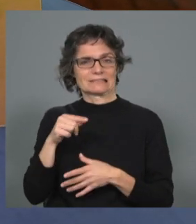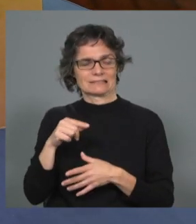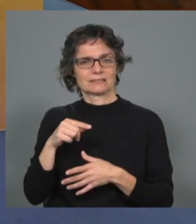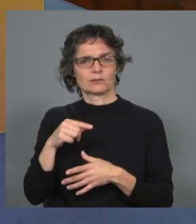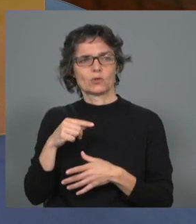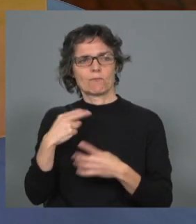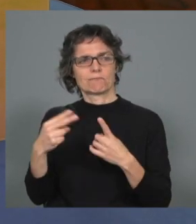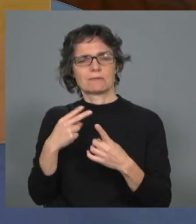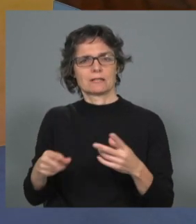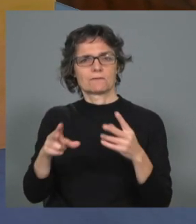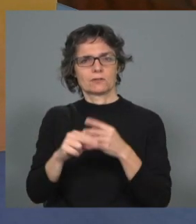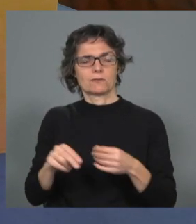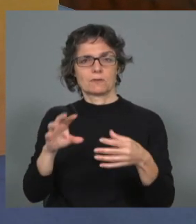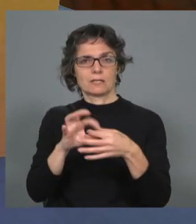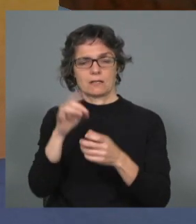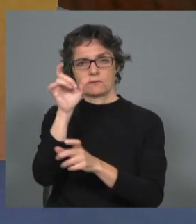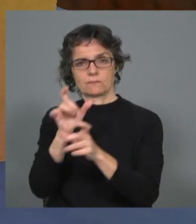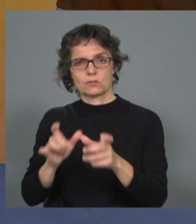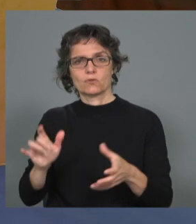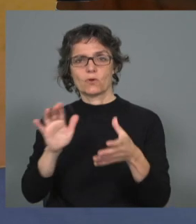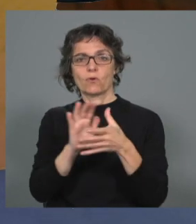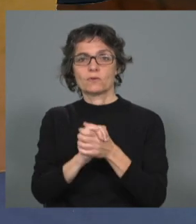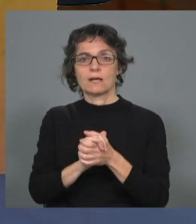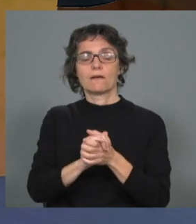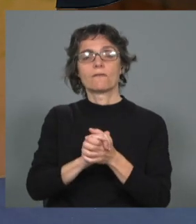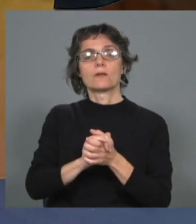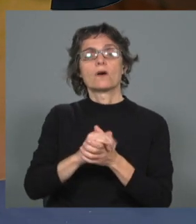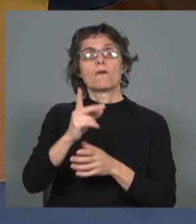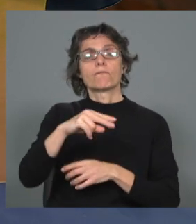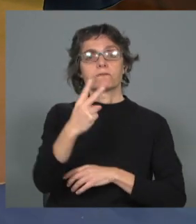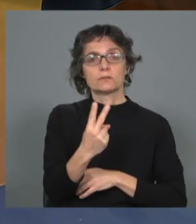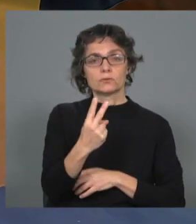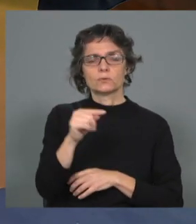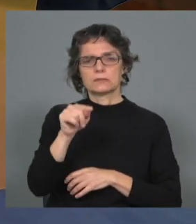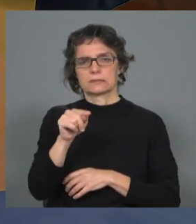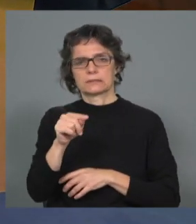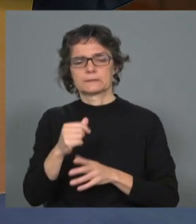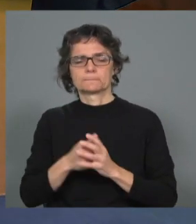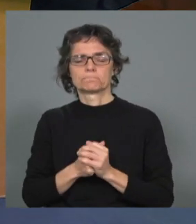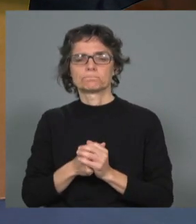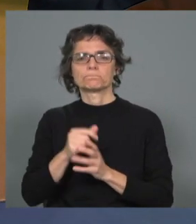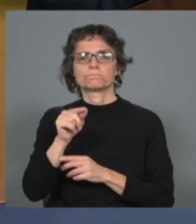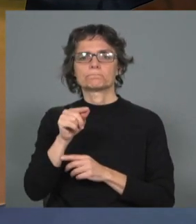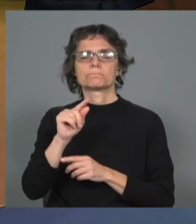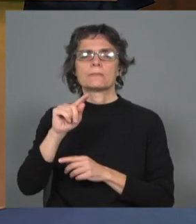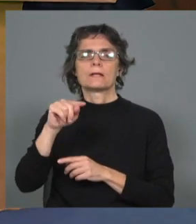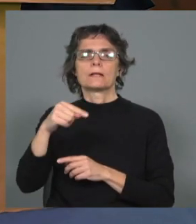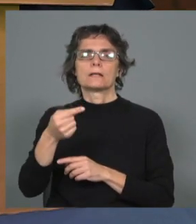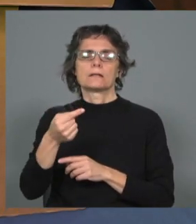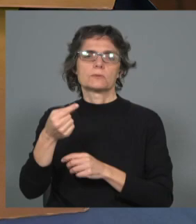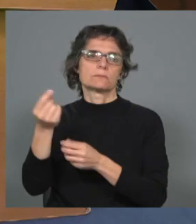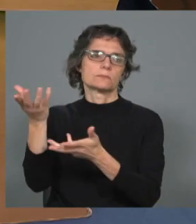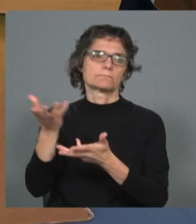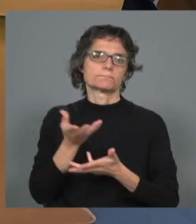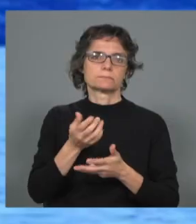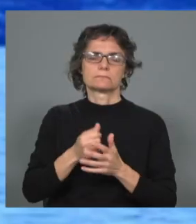situação dos recasados. Desde logo, enfim, as grandes mensagens da misericórdia, do acolhimento,